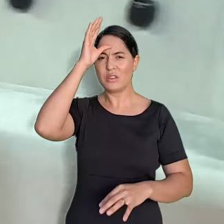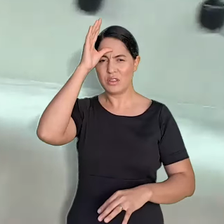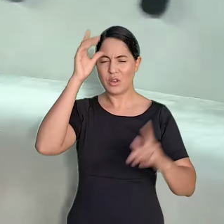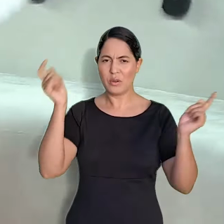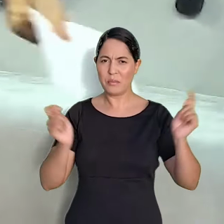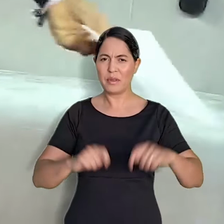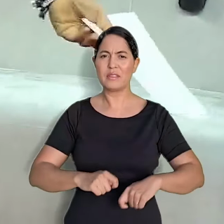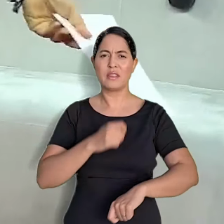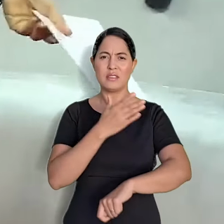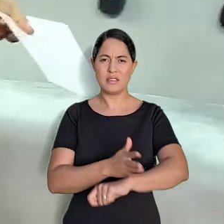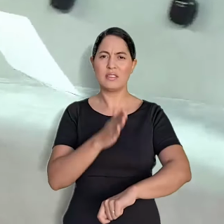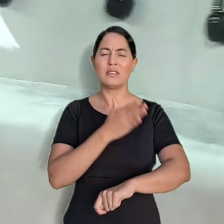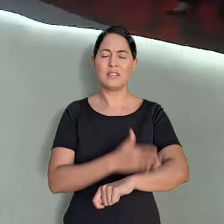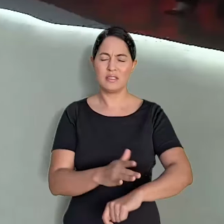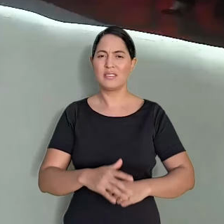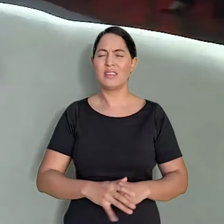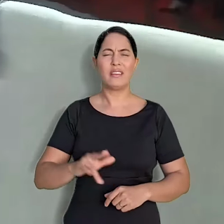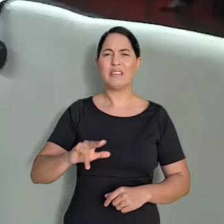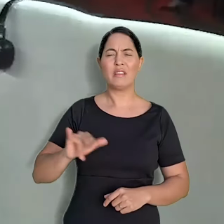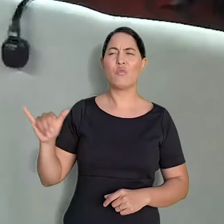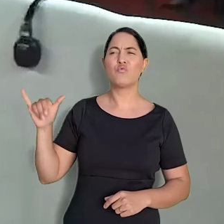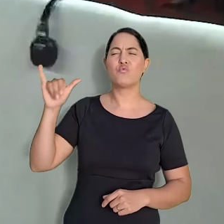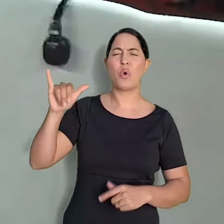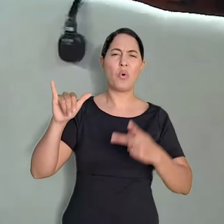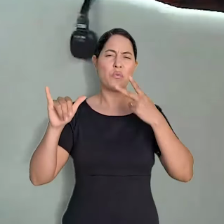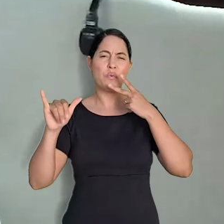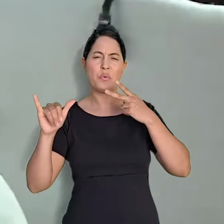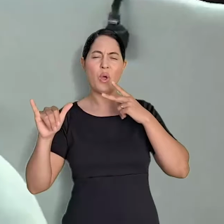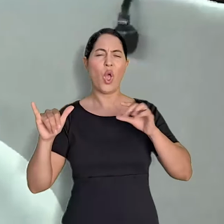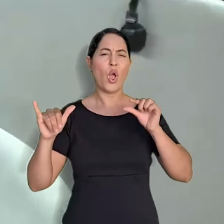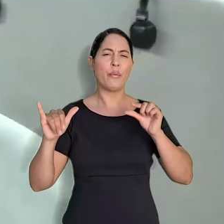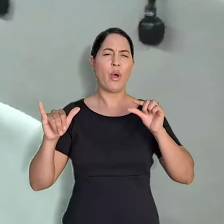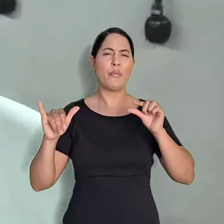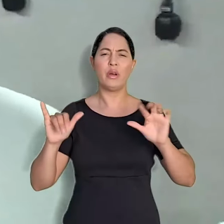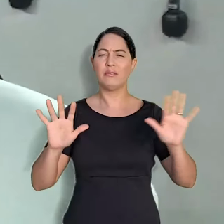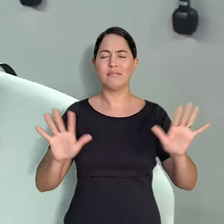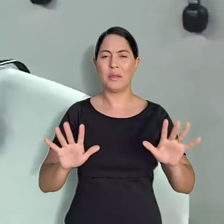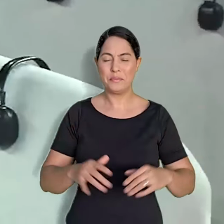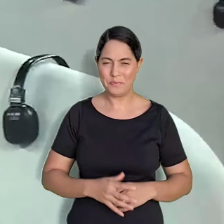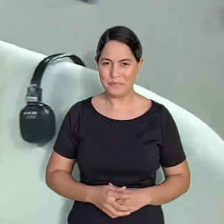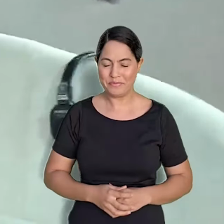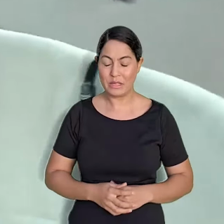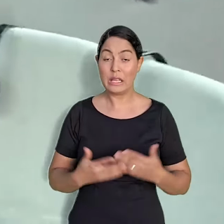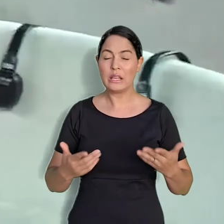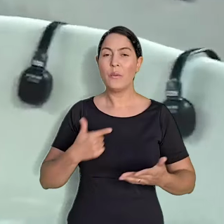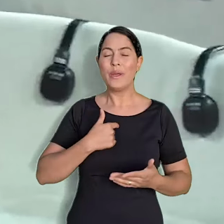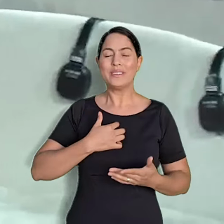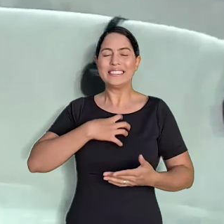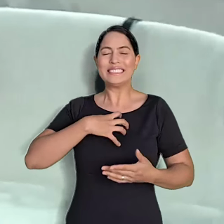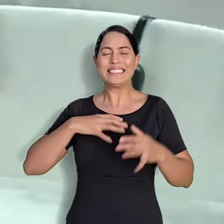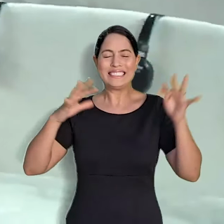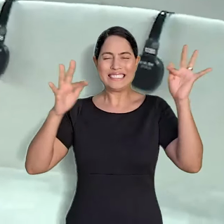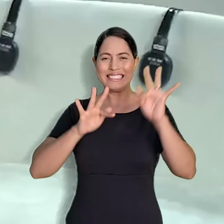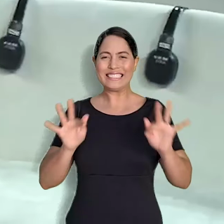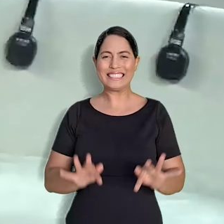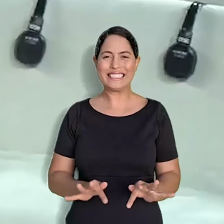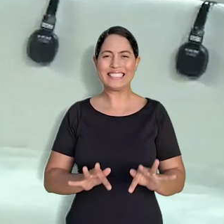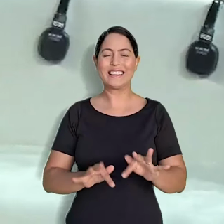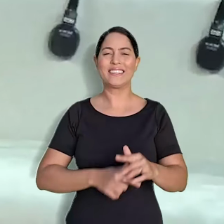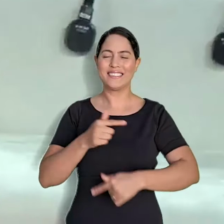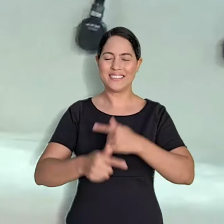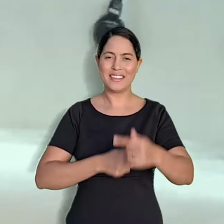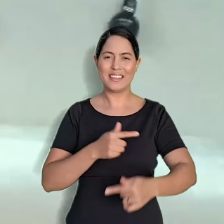por ter jatinho ou por fumar charuto. E fico muito feliz de estar aqui hoje, diante de uma geração que decidiu não